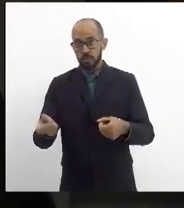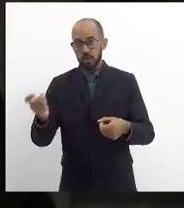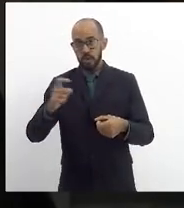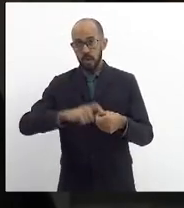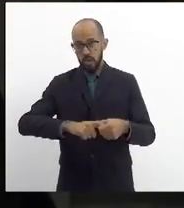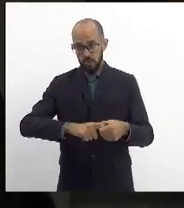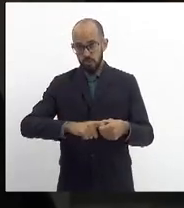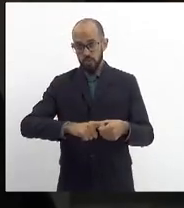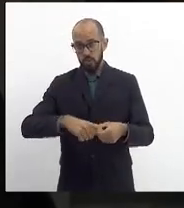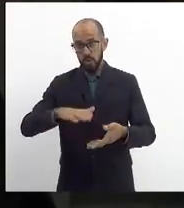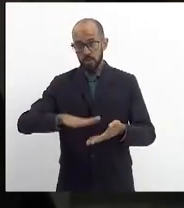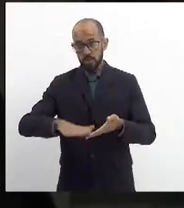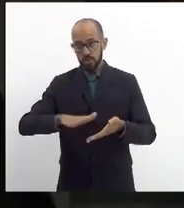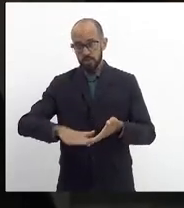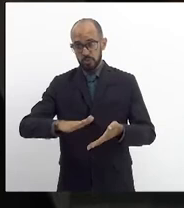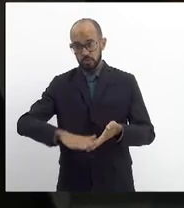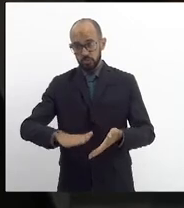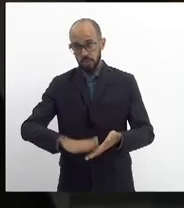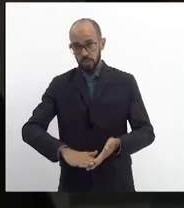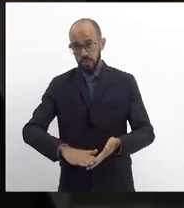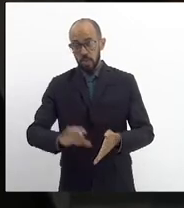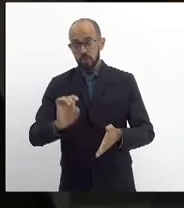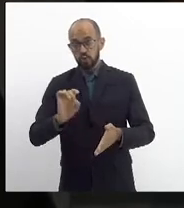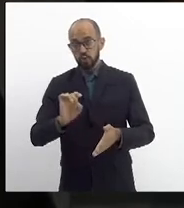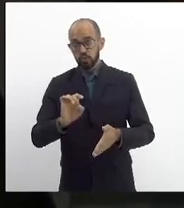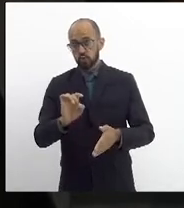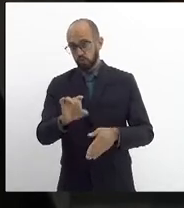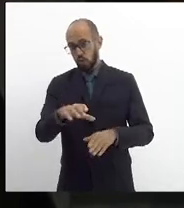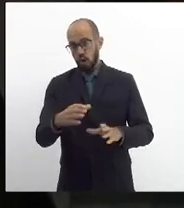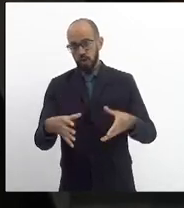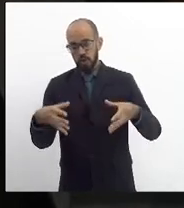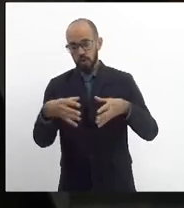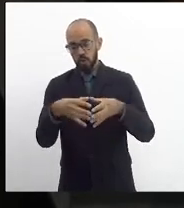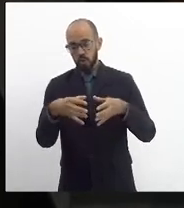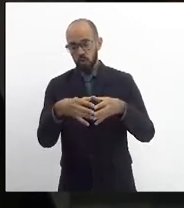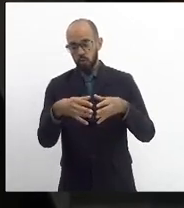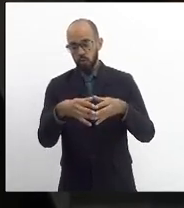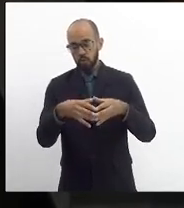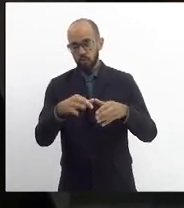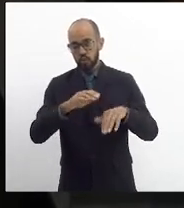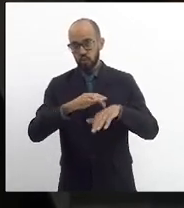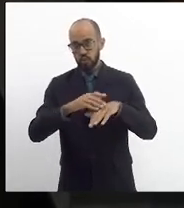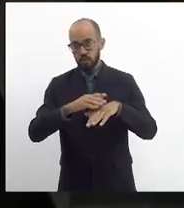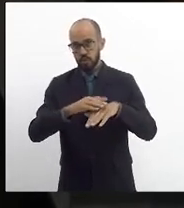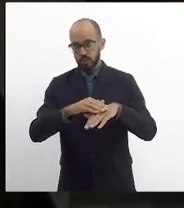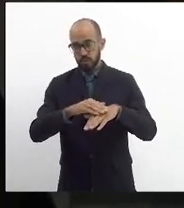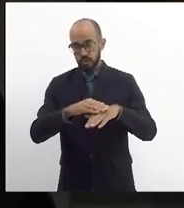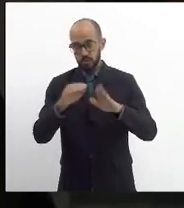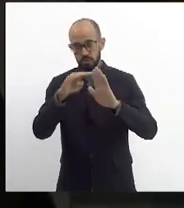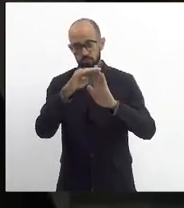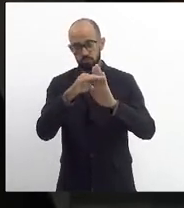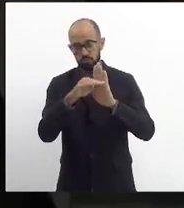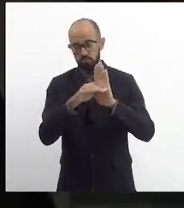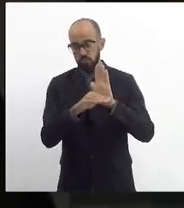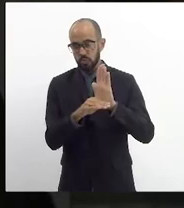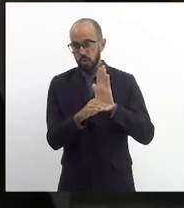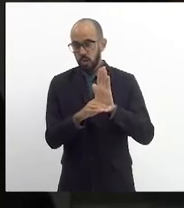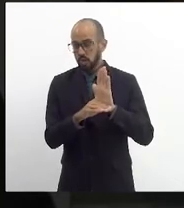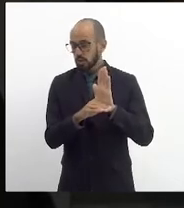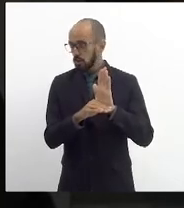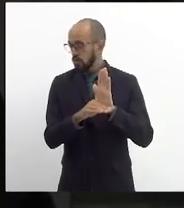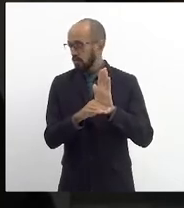despesas naquele rol de doenças ali já arroladas doenças